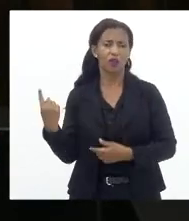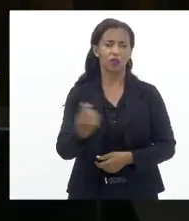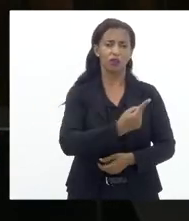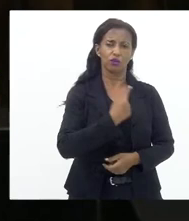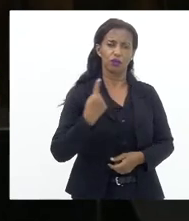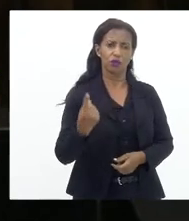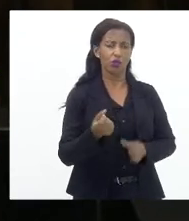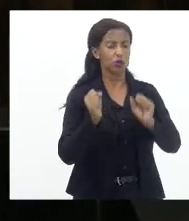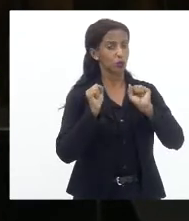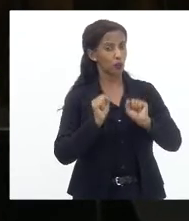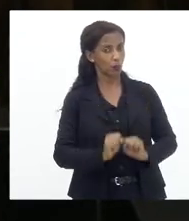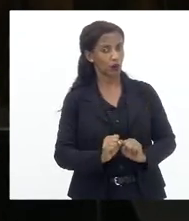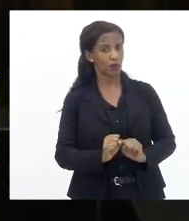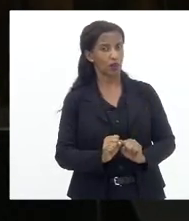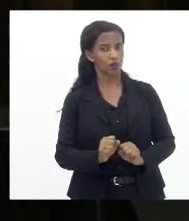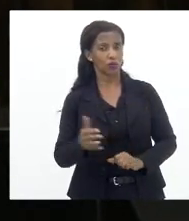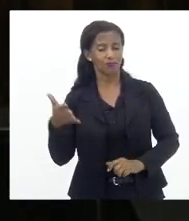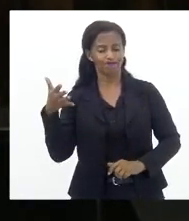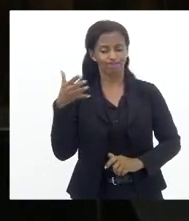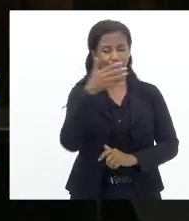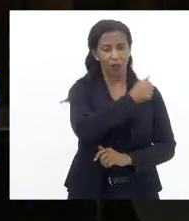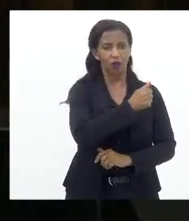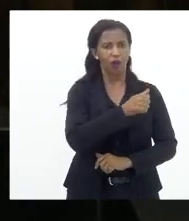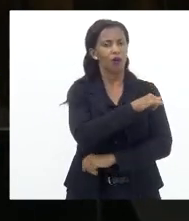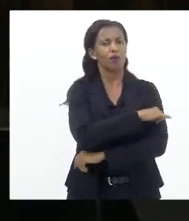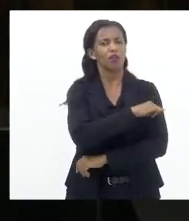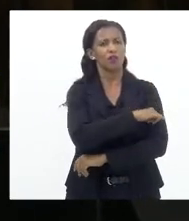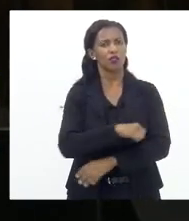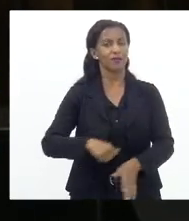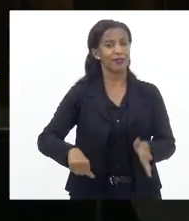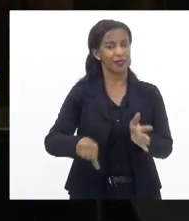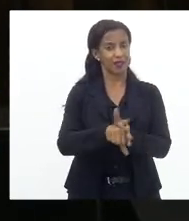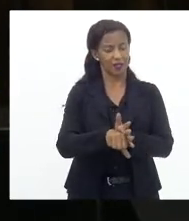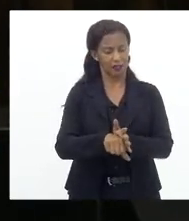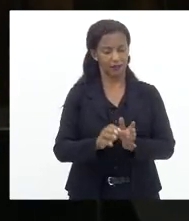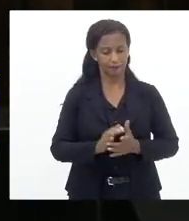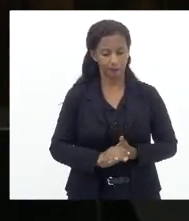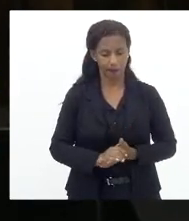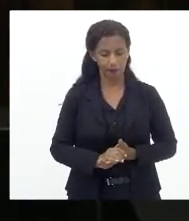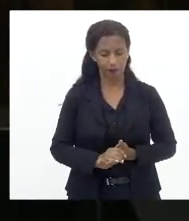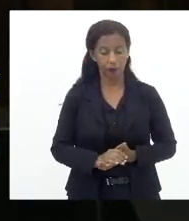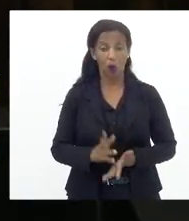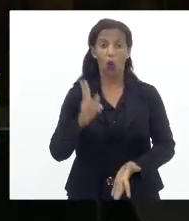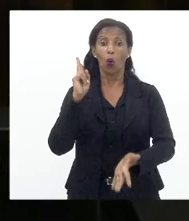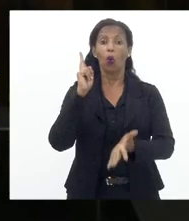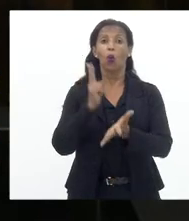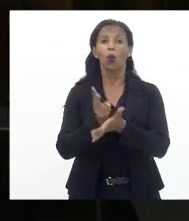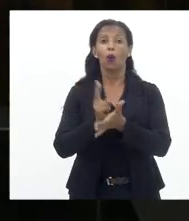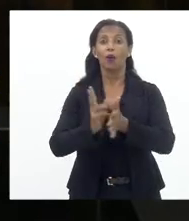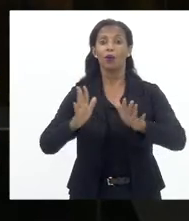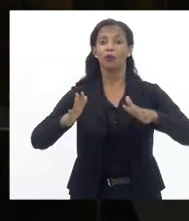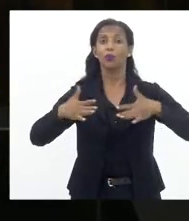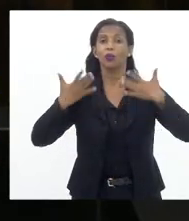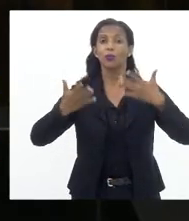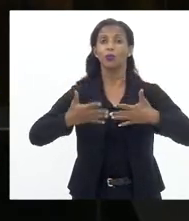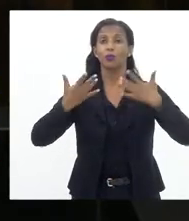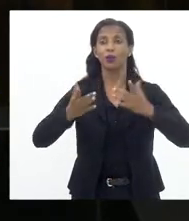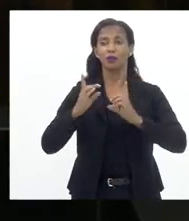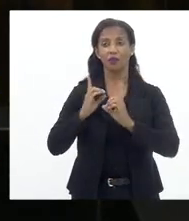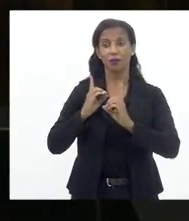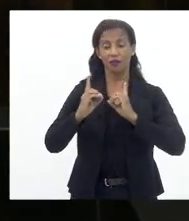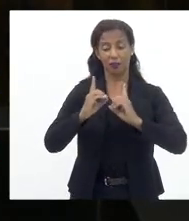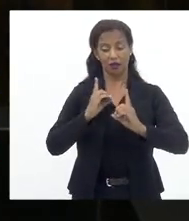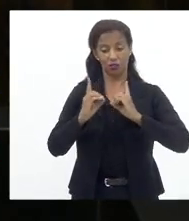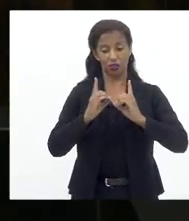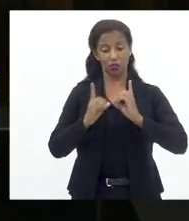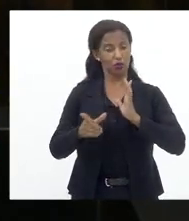poderemos tirar o Rio de Janeiro definitivamente da crise com a minha irmã com o mesmo entusiasmo de estar discutindo essa temática